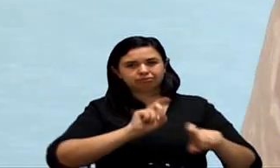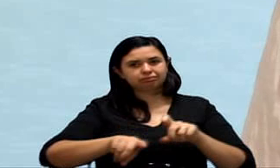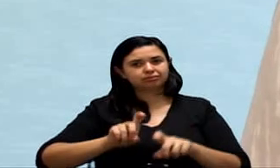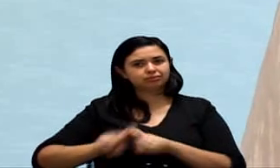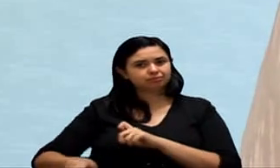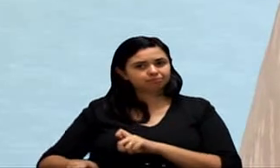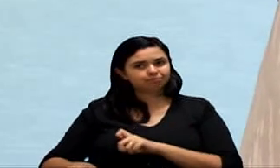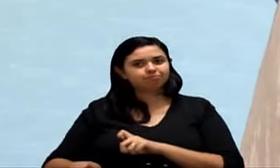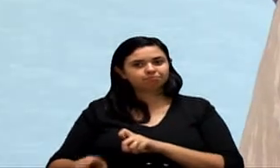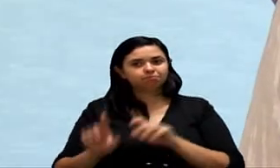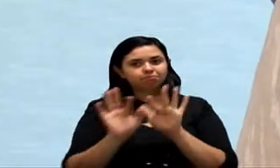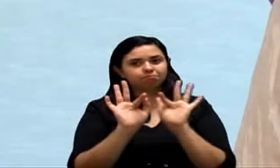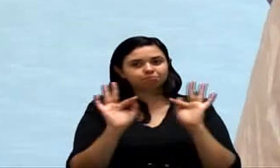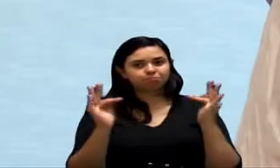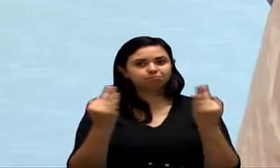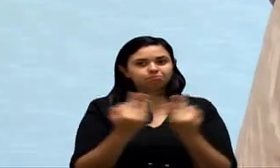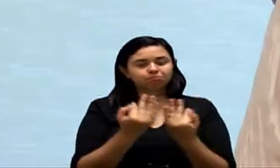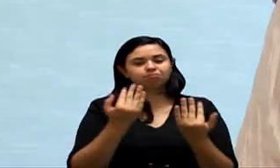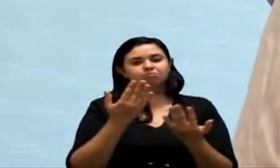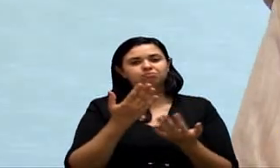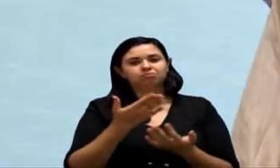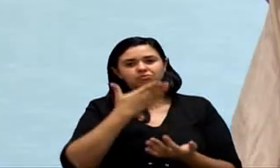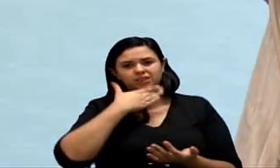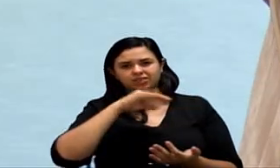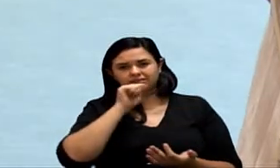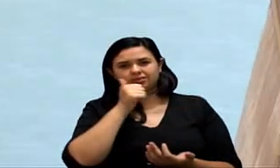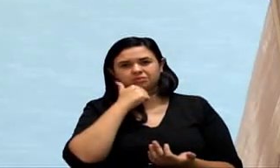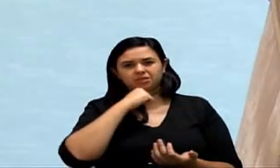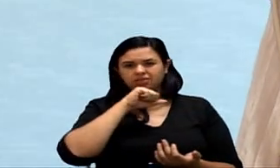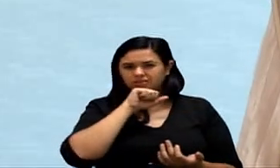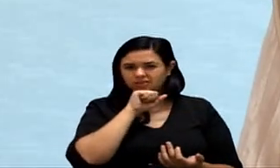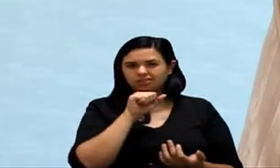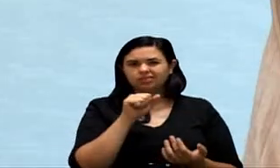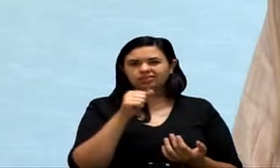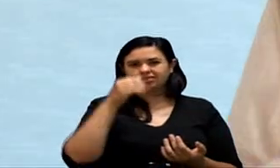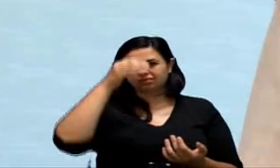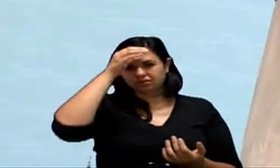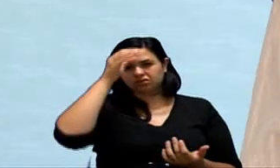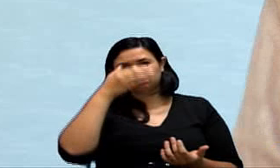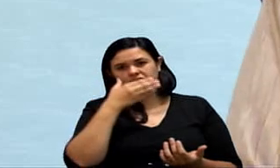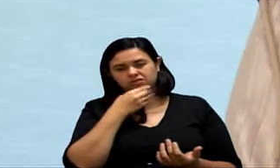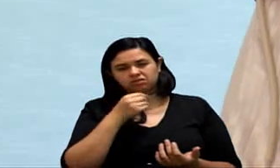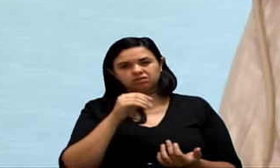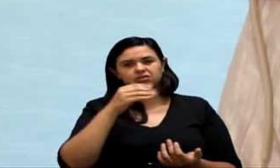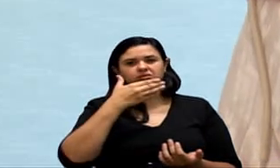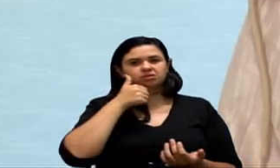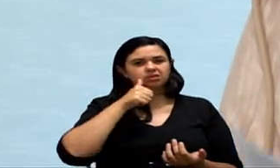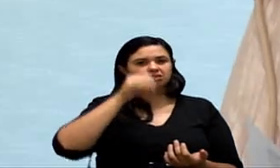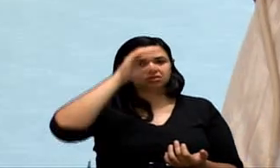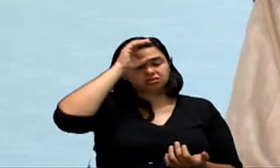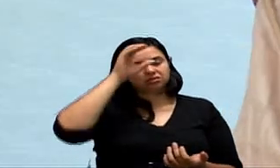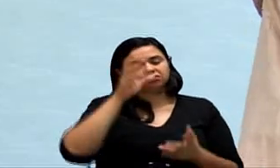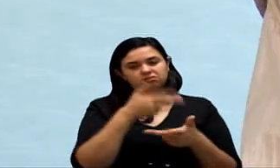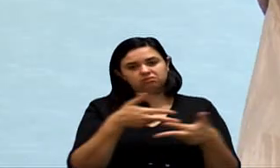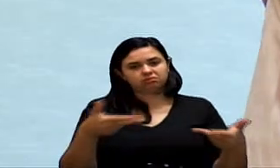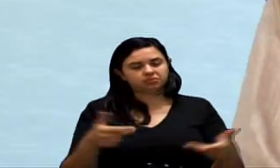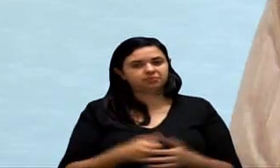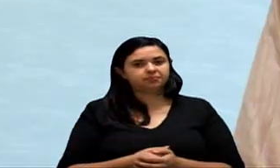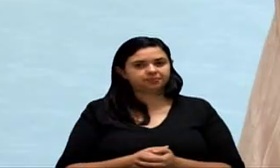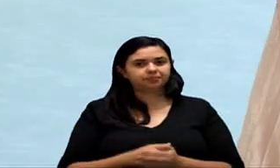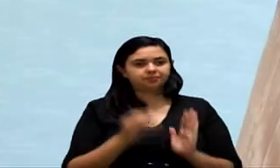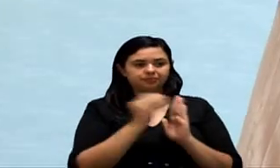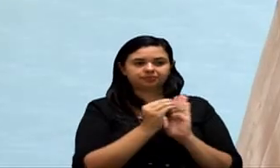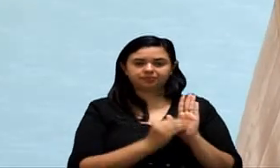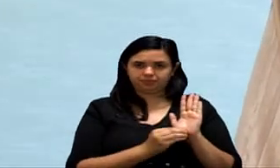da familiaridade. Os dados do Gepasse aqui, de 3 meses, eu vou falar de dados